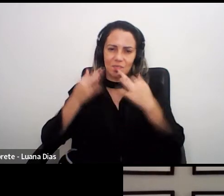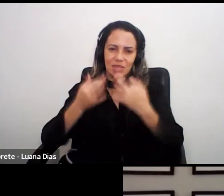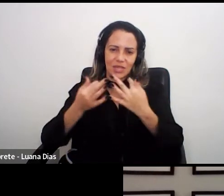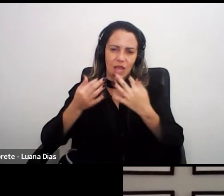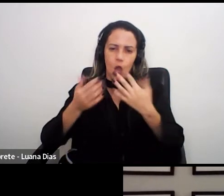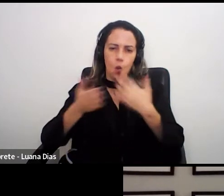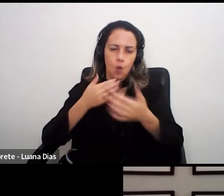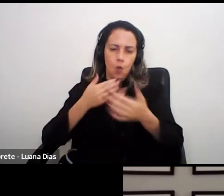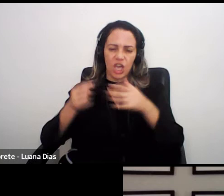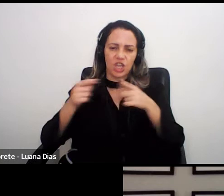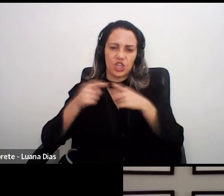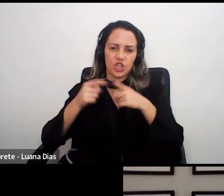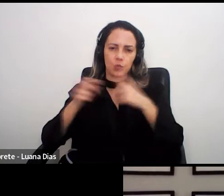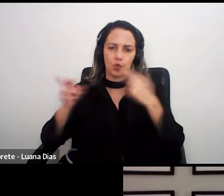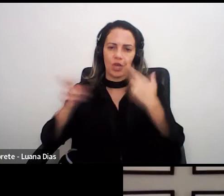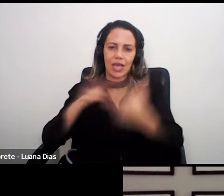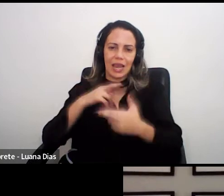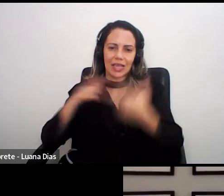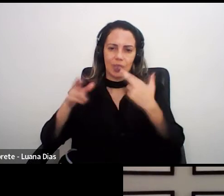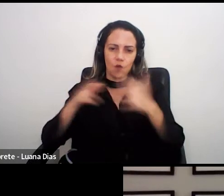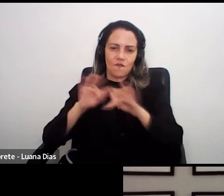relação familiar, né?